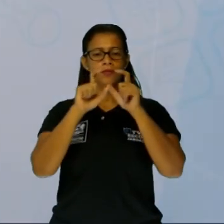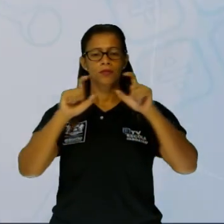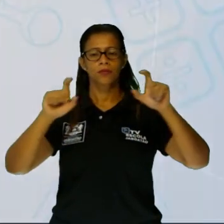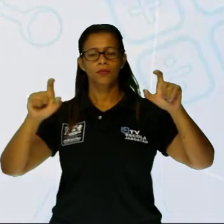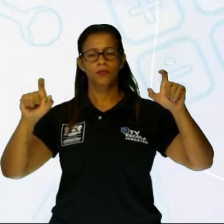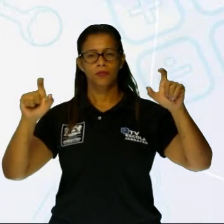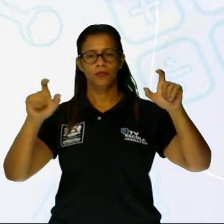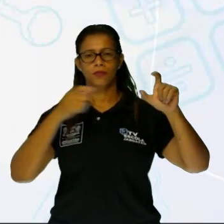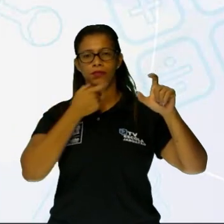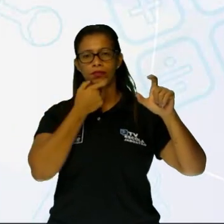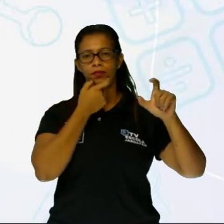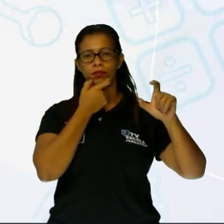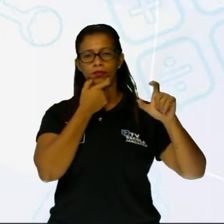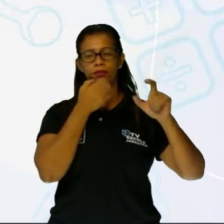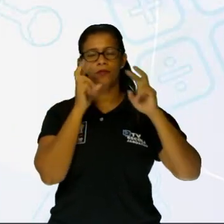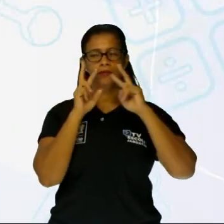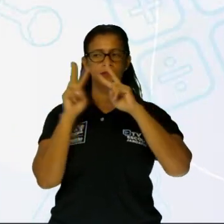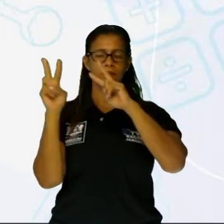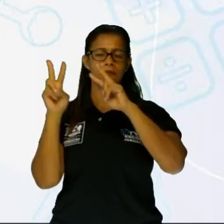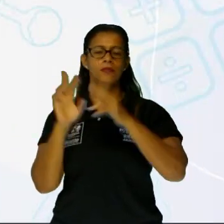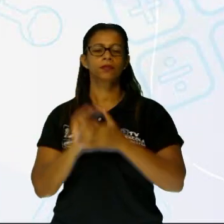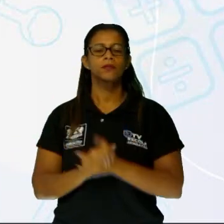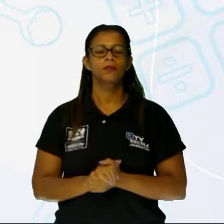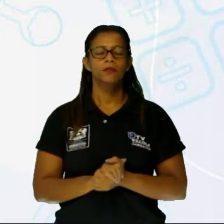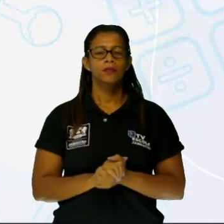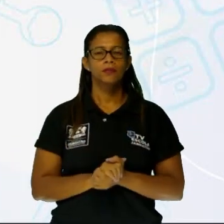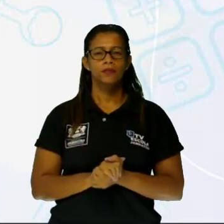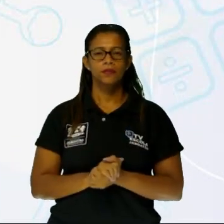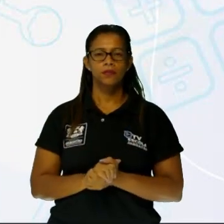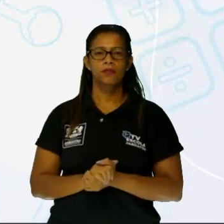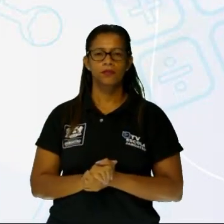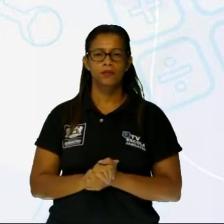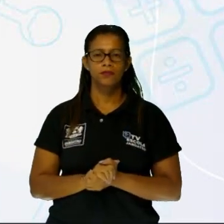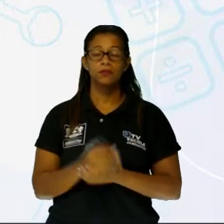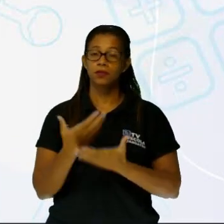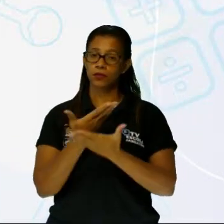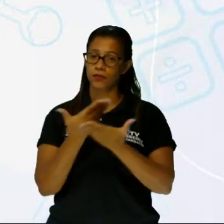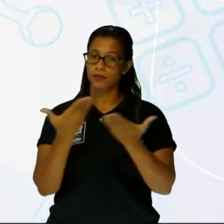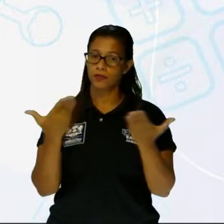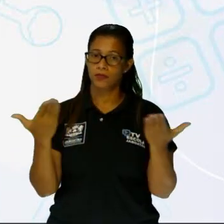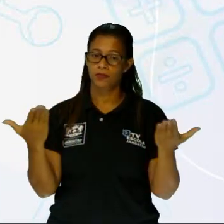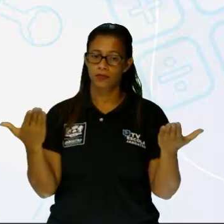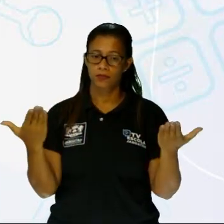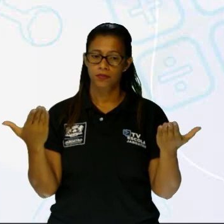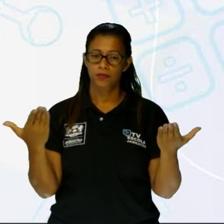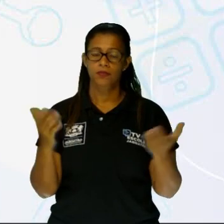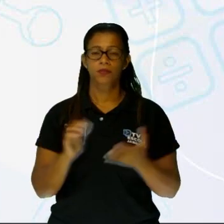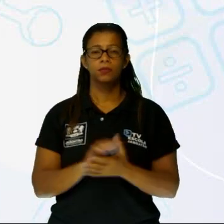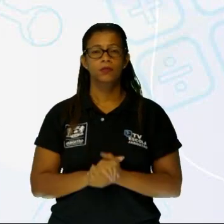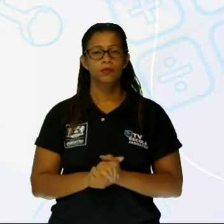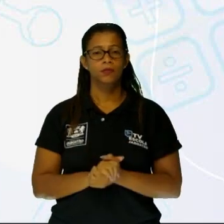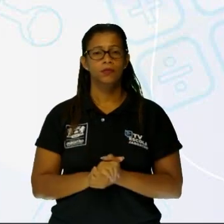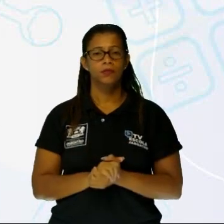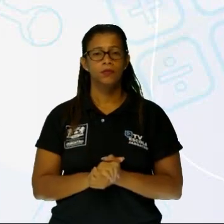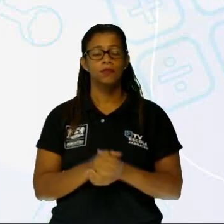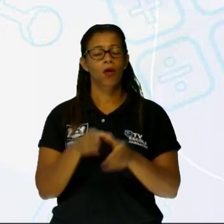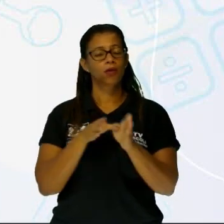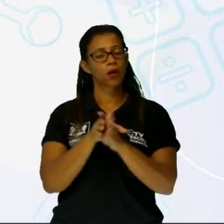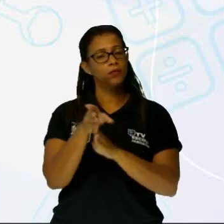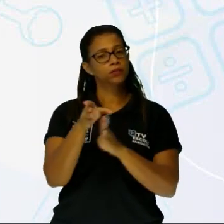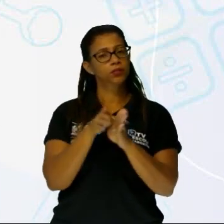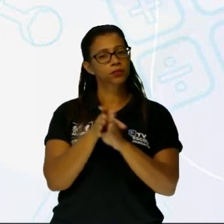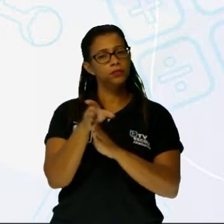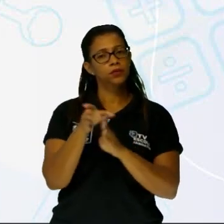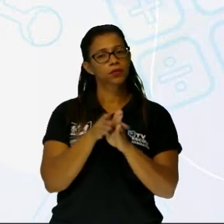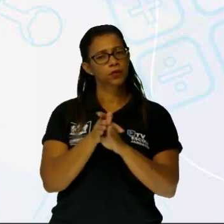bem facinho para vocês, né? Olha só, vocês vão dar um conselho, né, ou